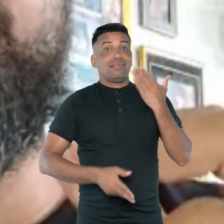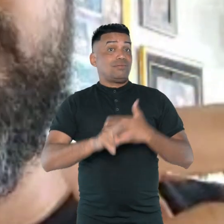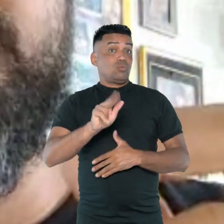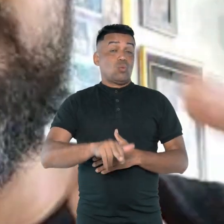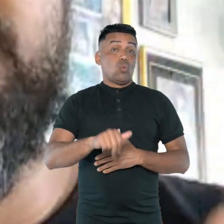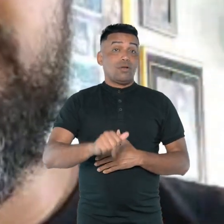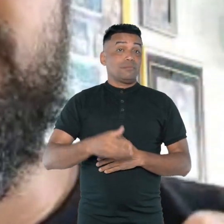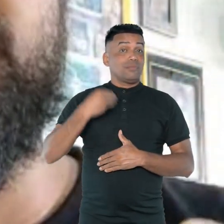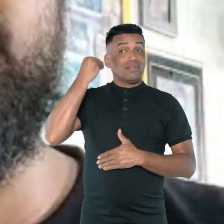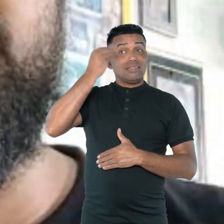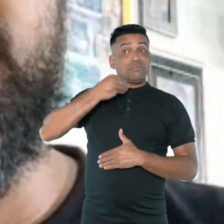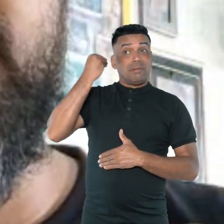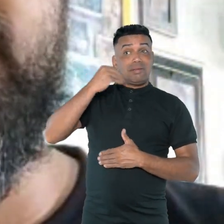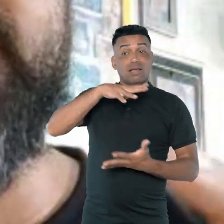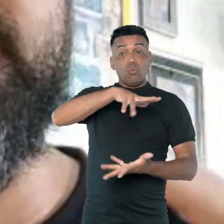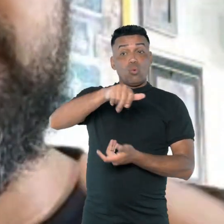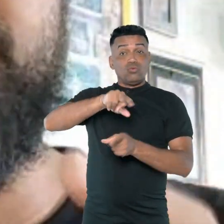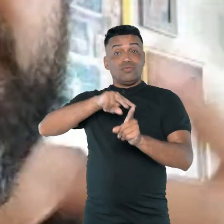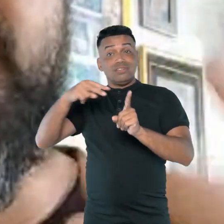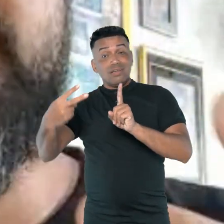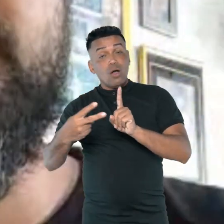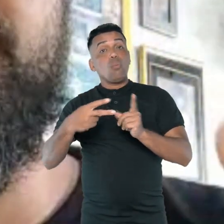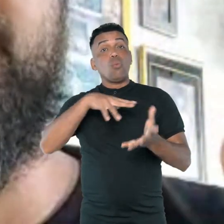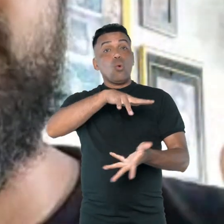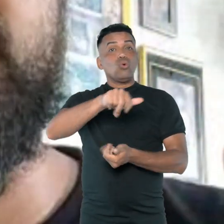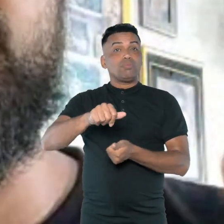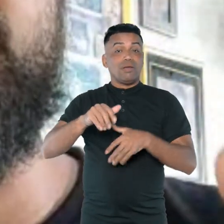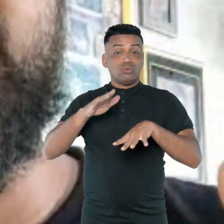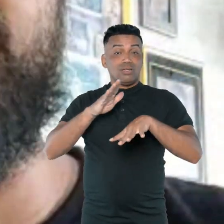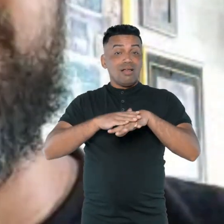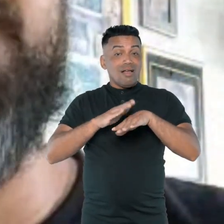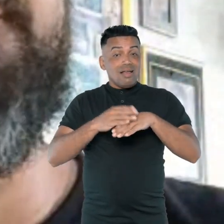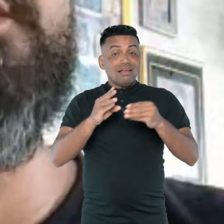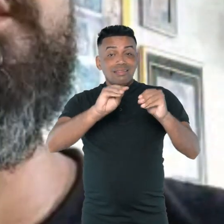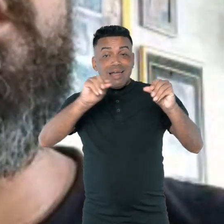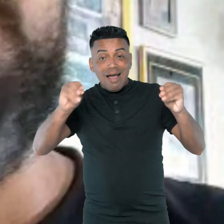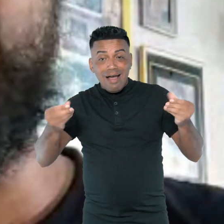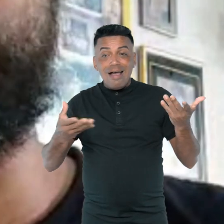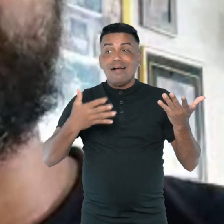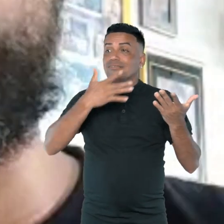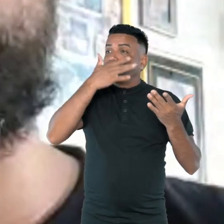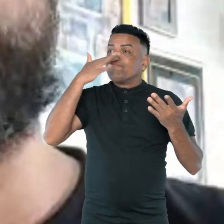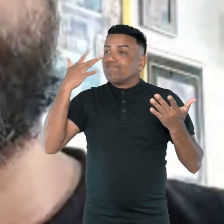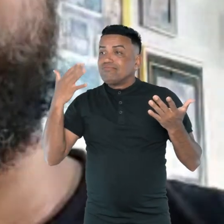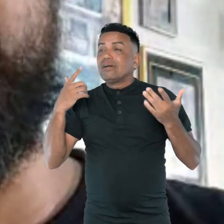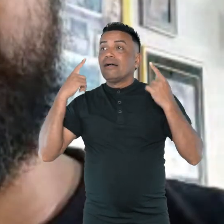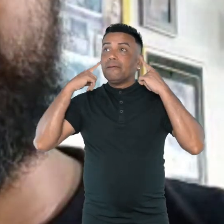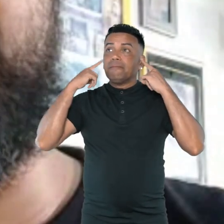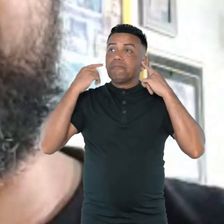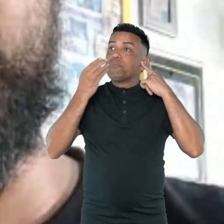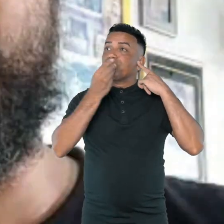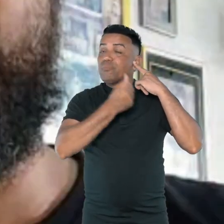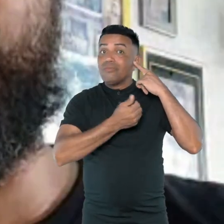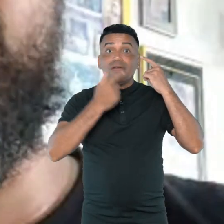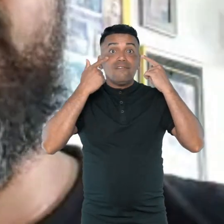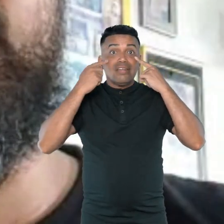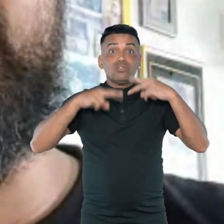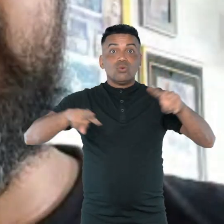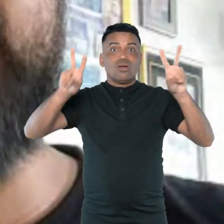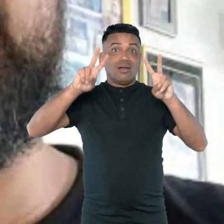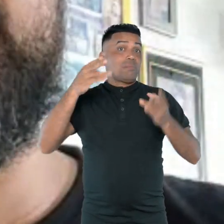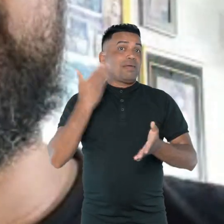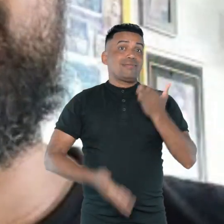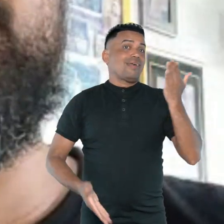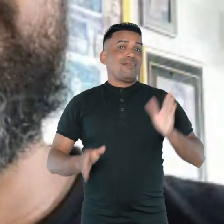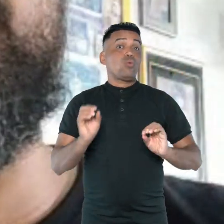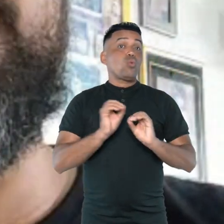experimentar o mundo pelos sentidos, né? Essa experiência de vida que a gente tem na primeira infância, a gente não poderia perdê-la,